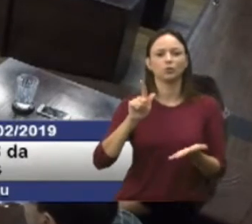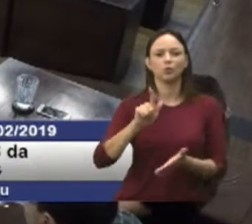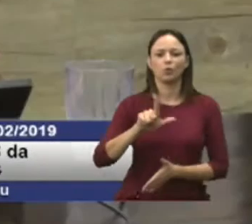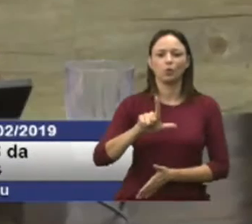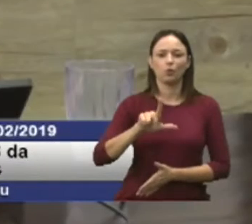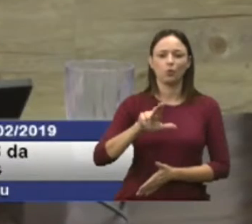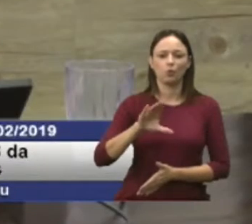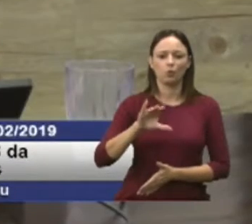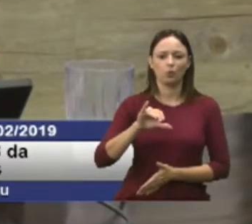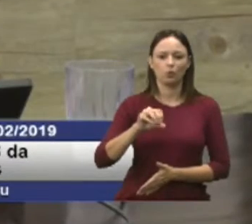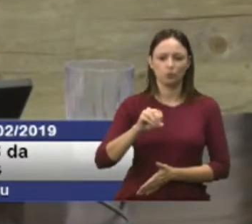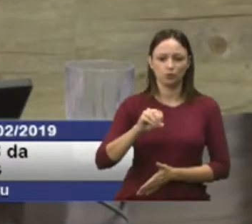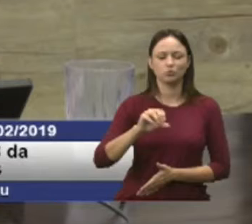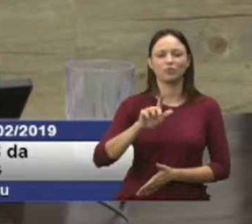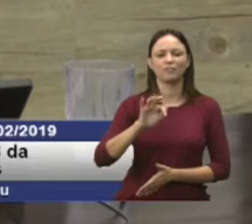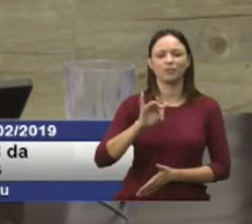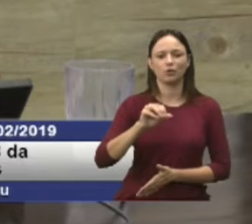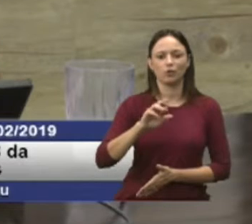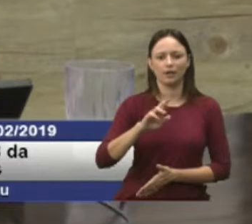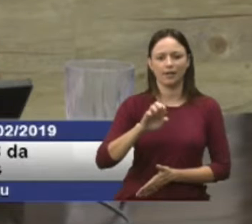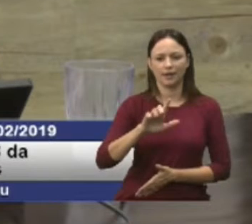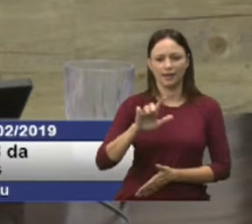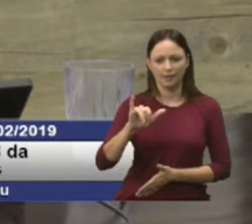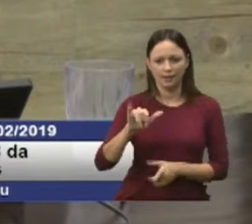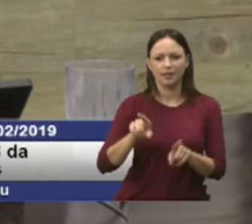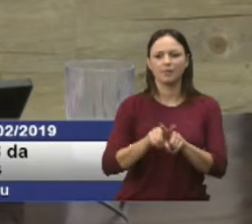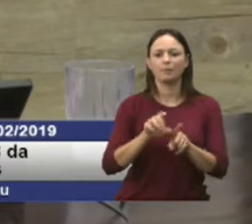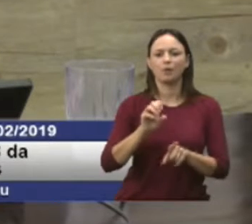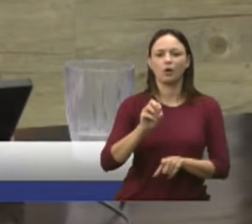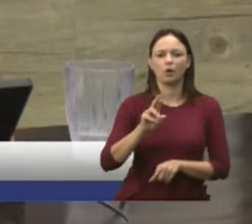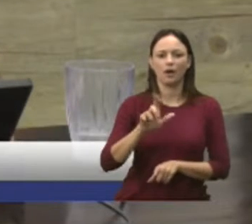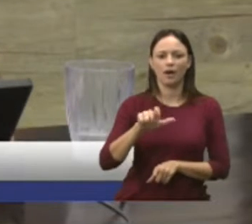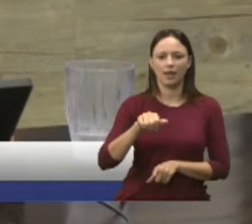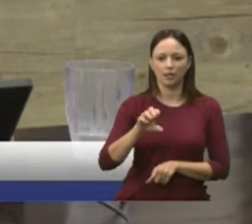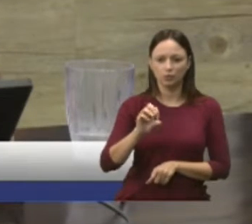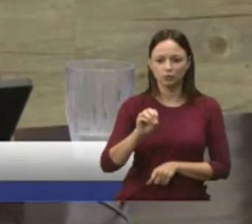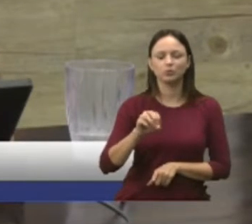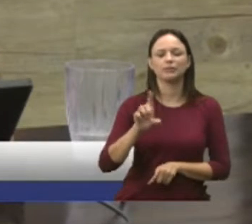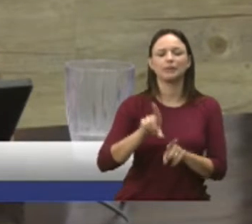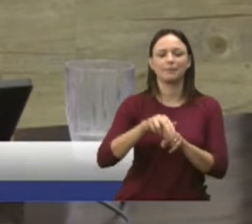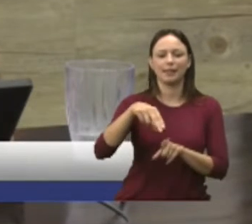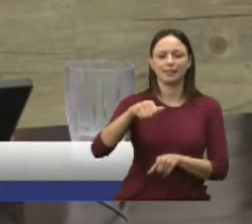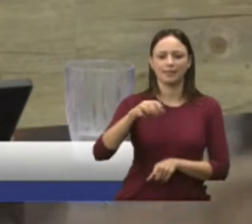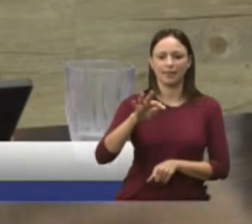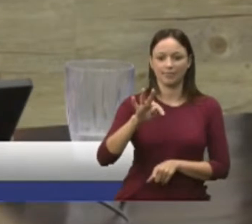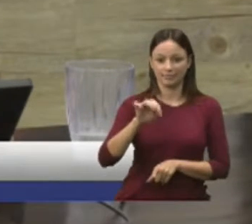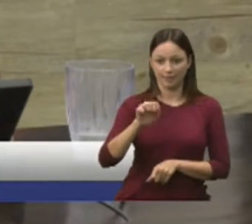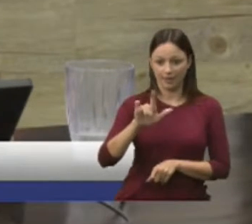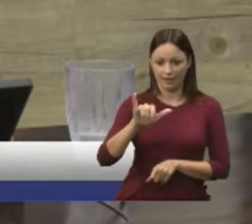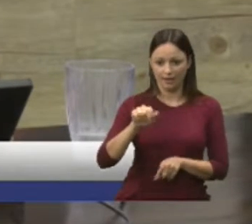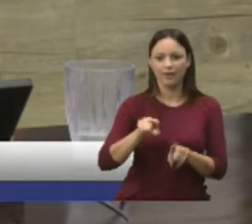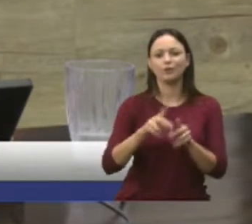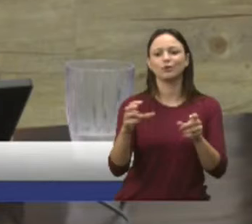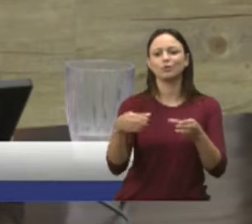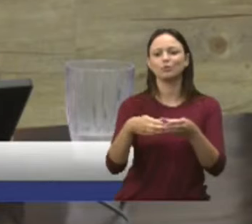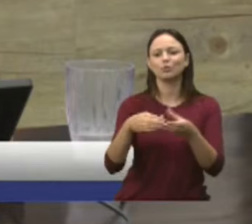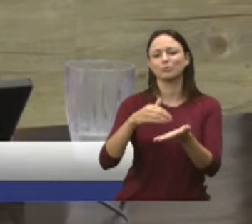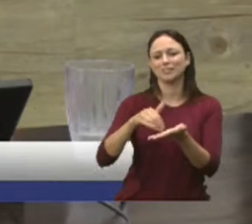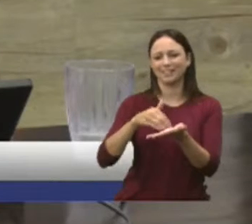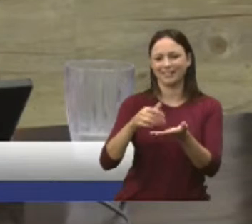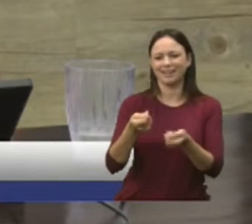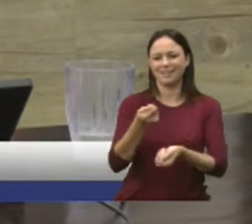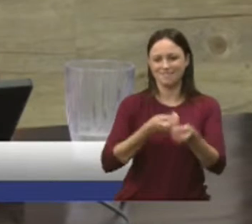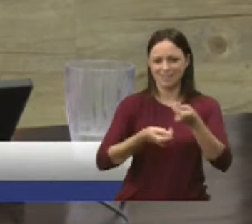Lúcio José Fiorelli, o Orlando Serra e a Natália, que são das Secretarias de Economias e Finanças do município,